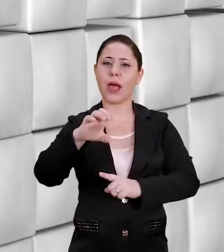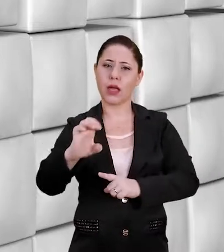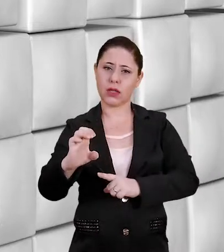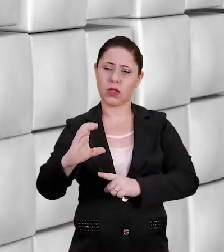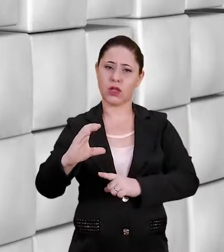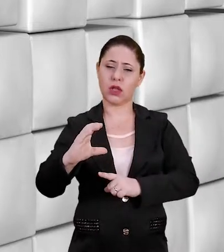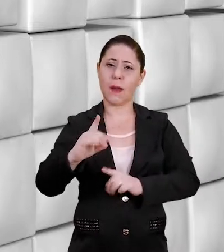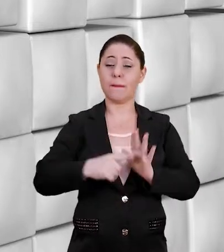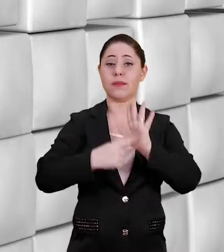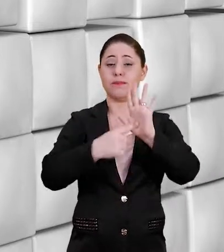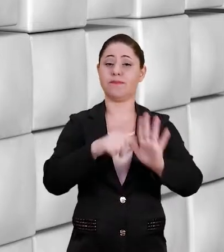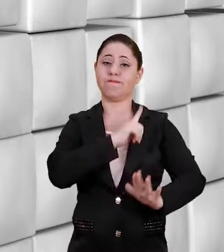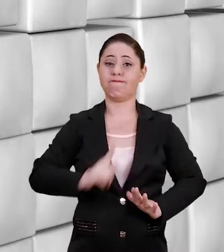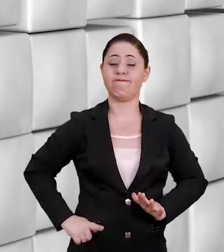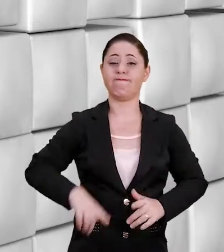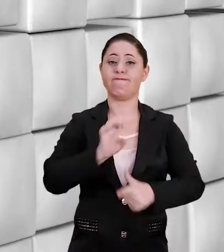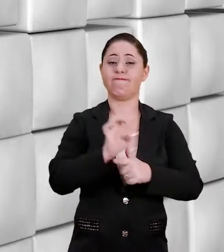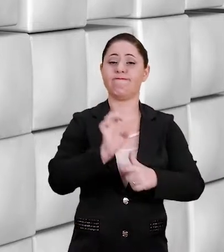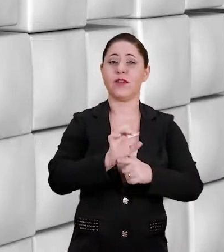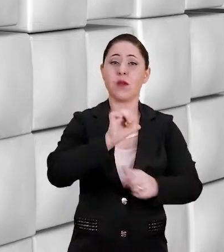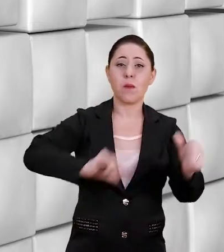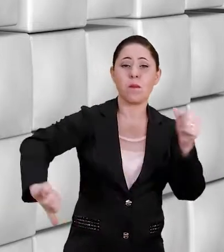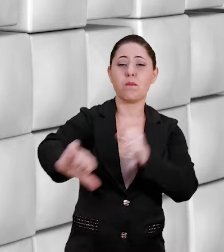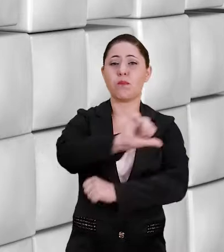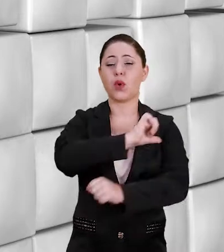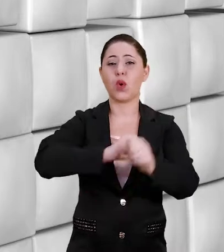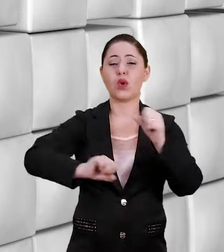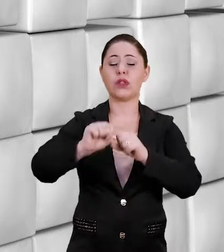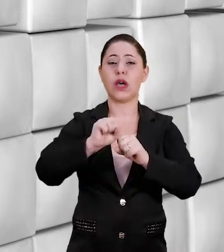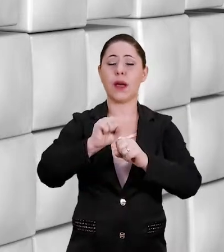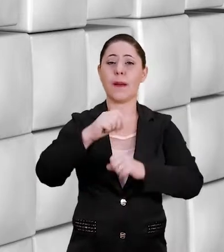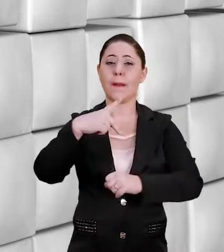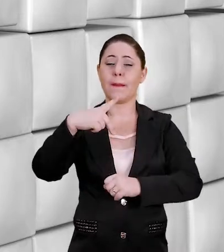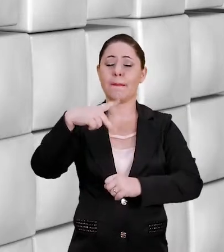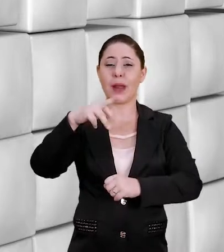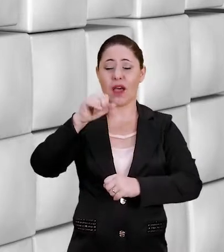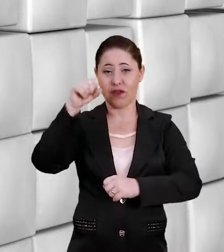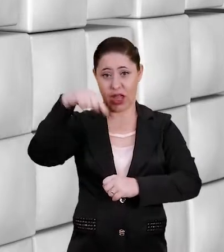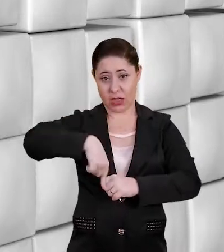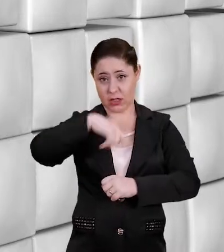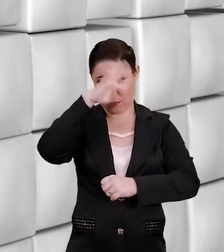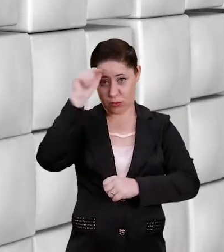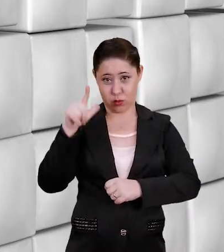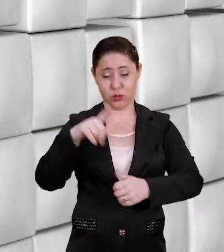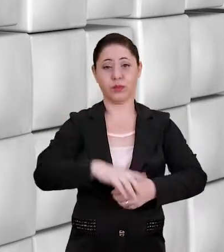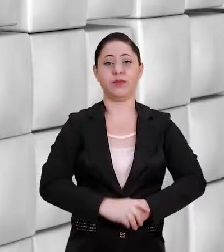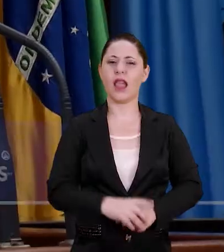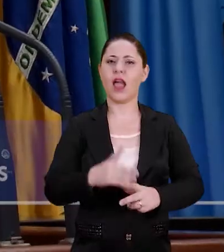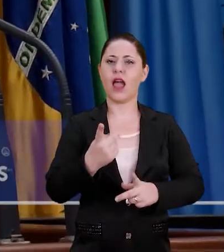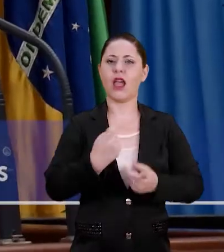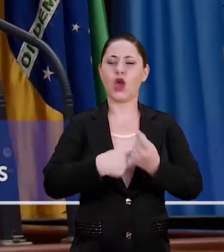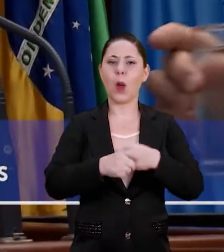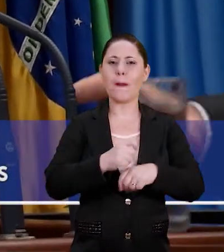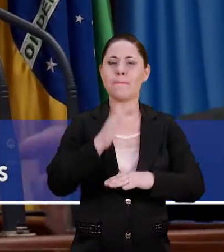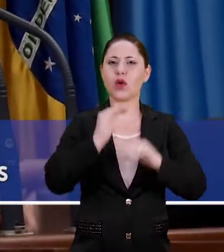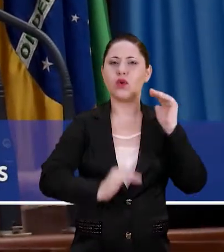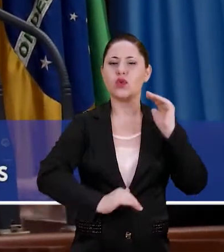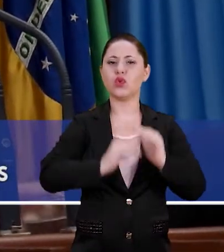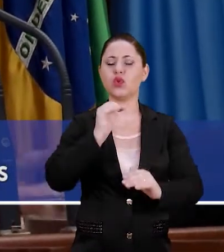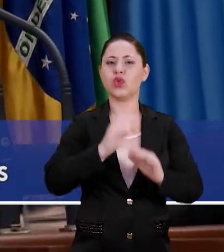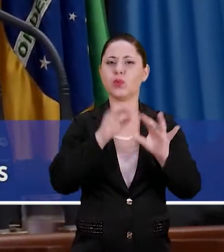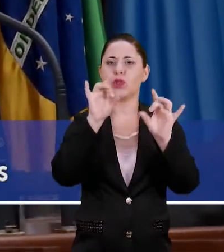PEC, apresentada pelo governo do Estado, que promove mudanças no sistema previdenciário sul-mato-grossense. O